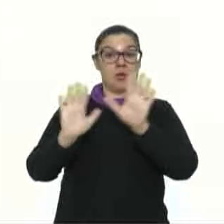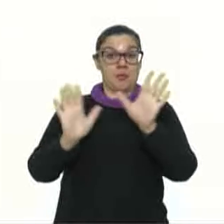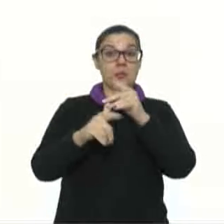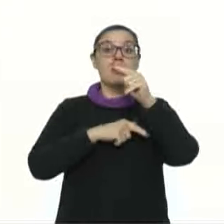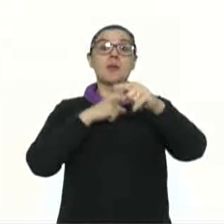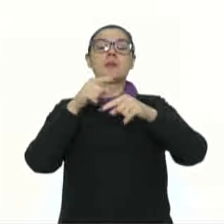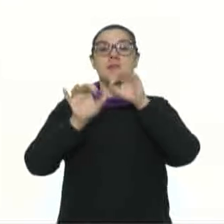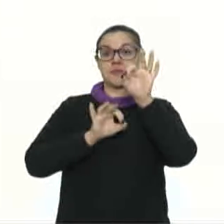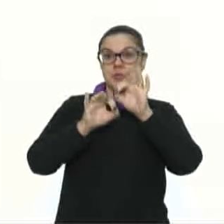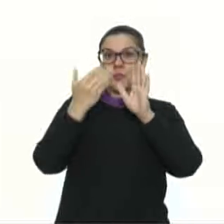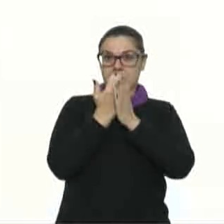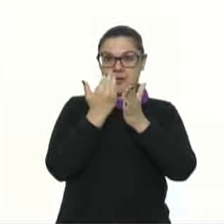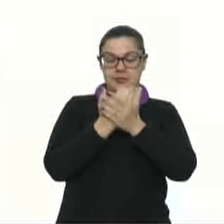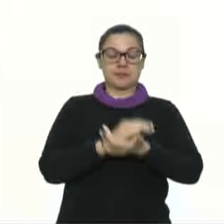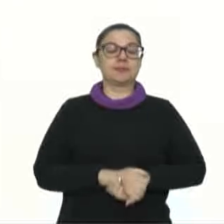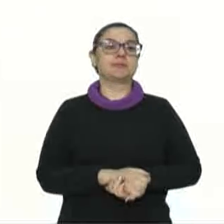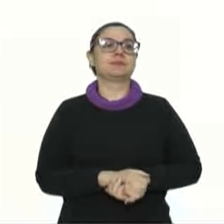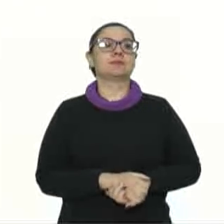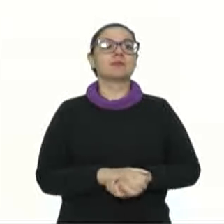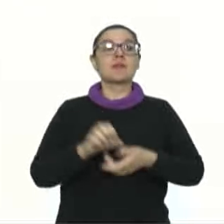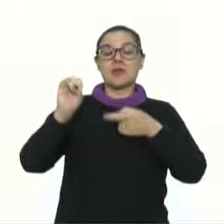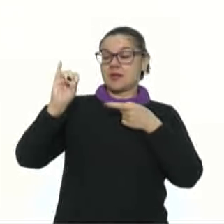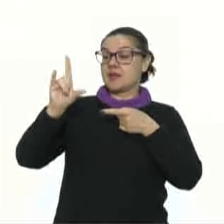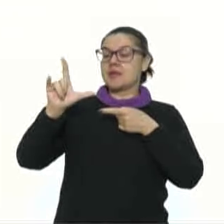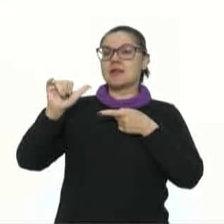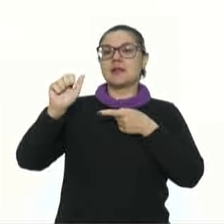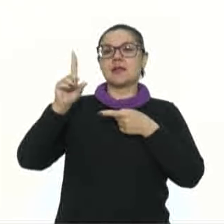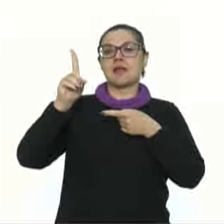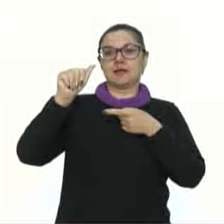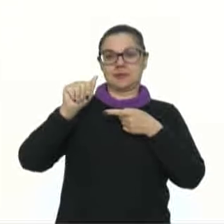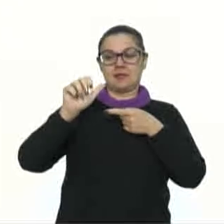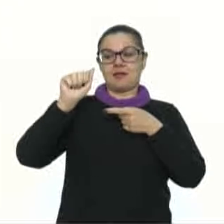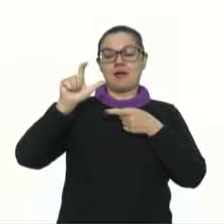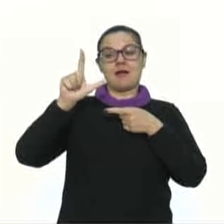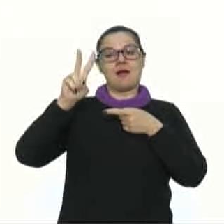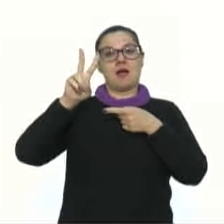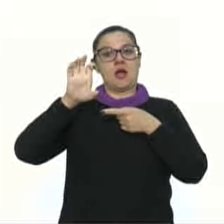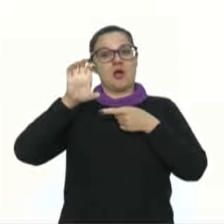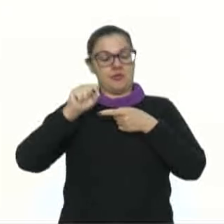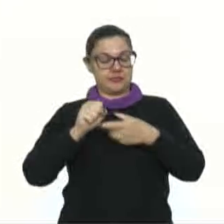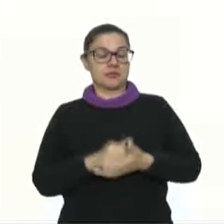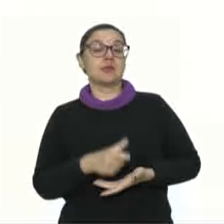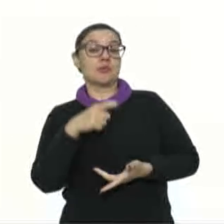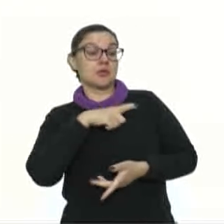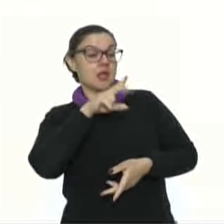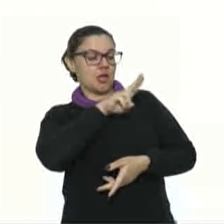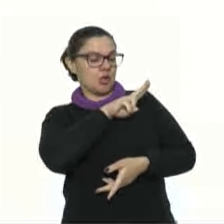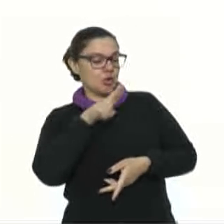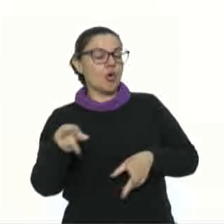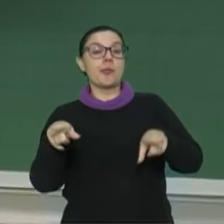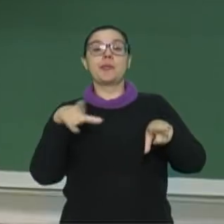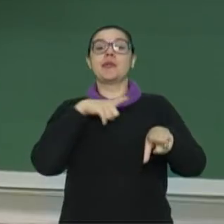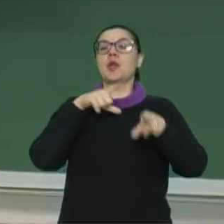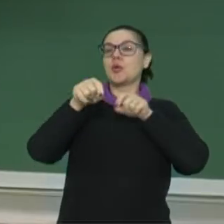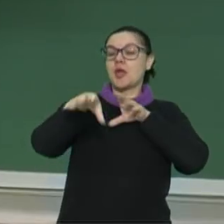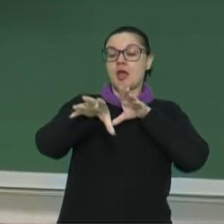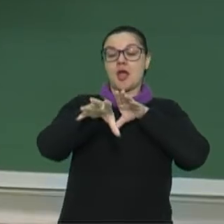você corrige aí no caderno. Ilíada Alves, então veja, você tem aí, além do nome, você tem a